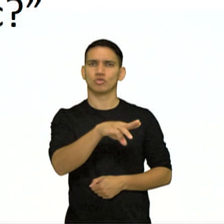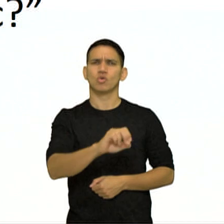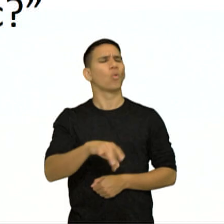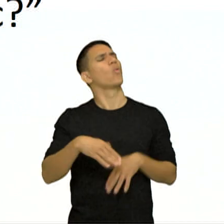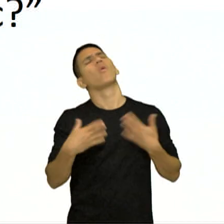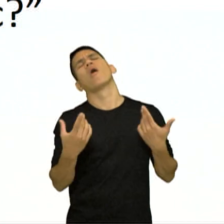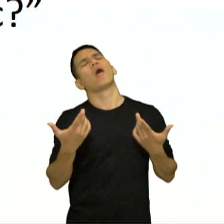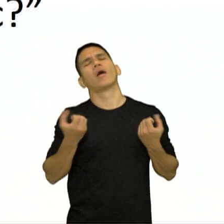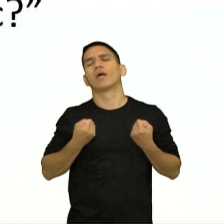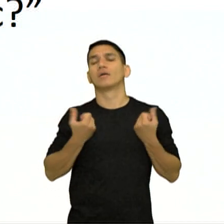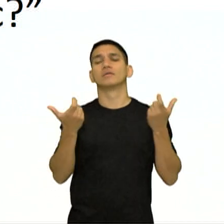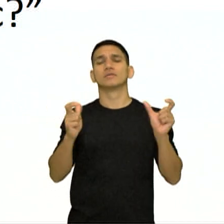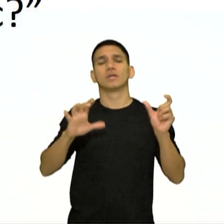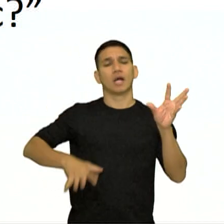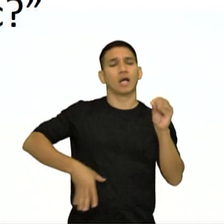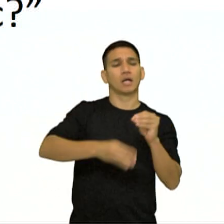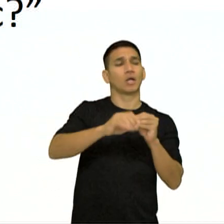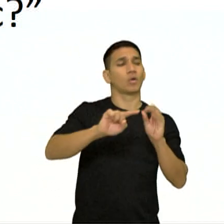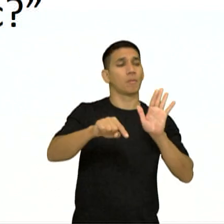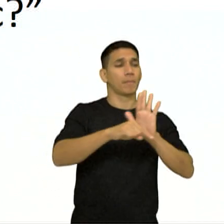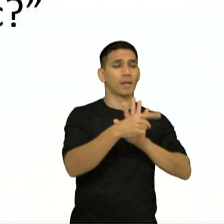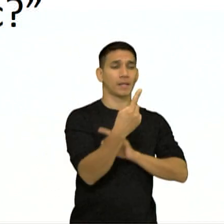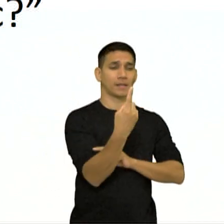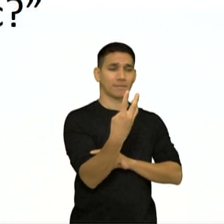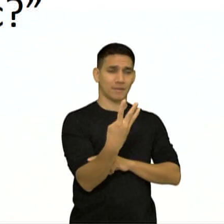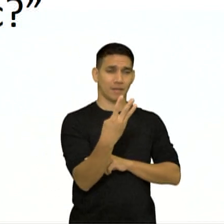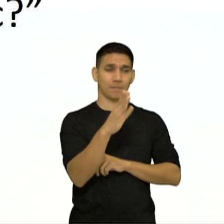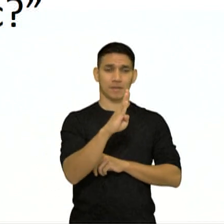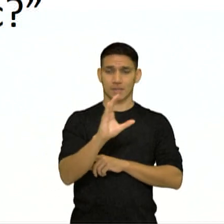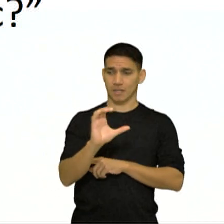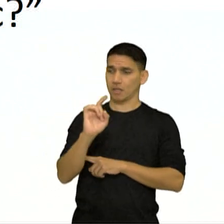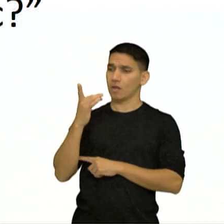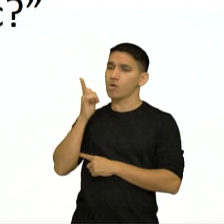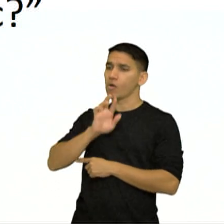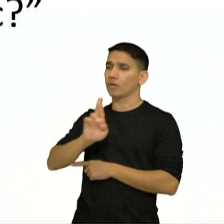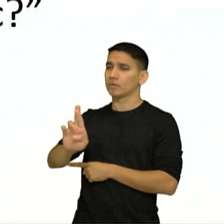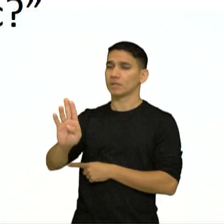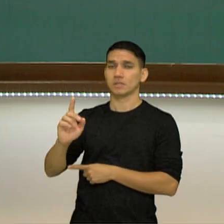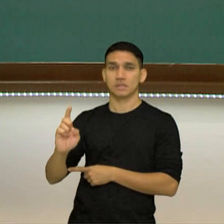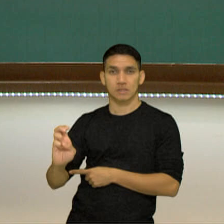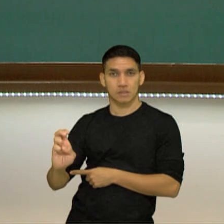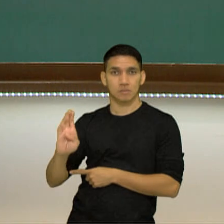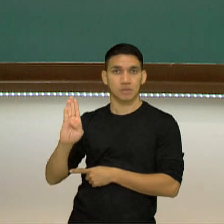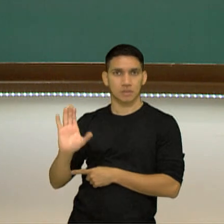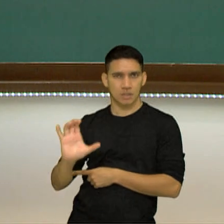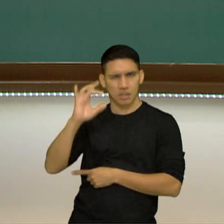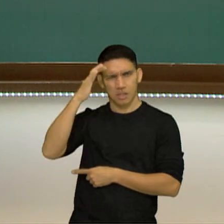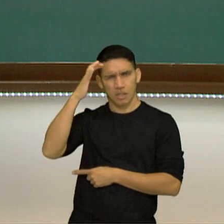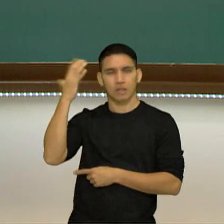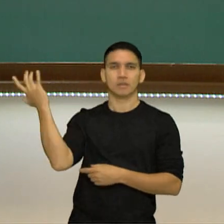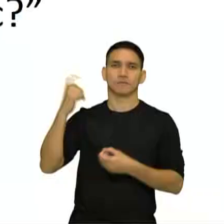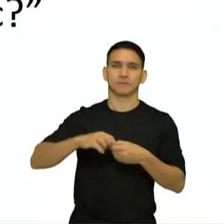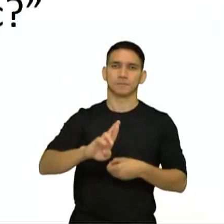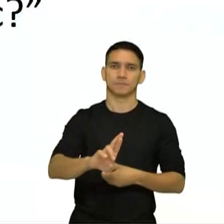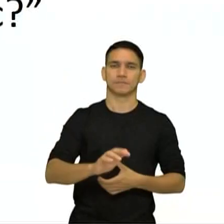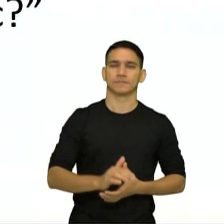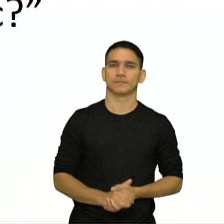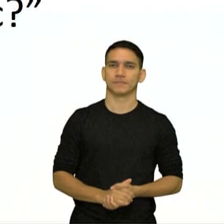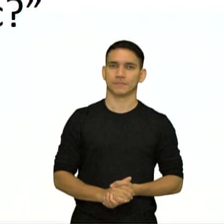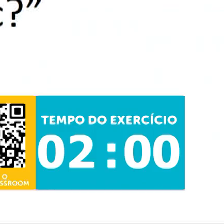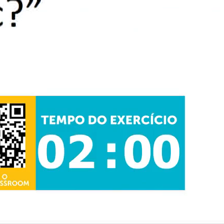monômio que se deve adicionar o monômio - 13 BC para se obter 5 PC pense pouquinho eu já volto a